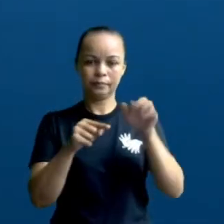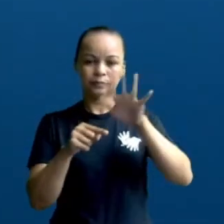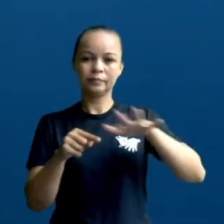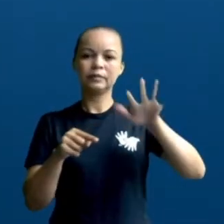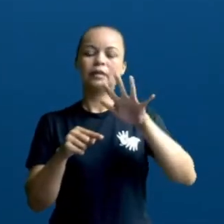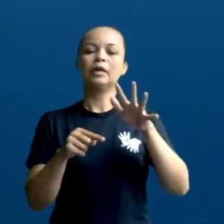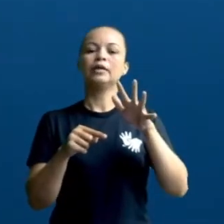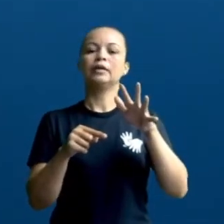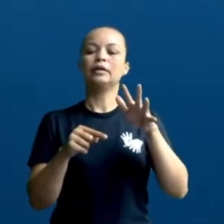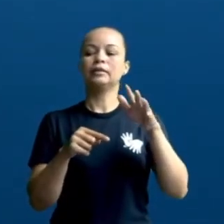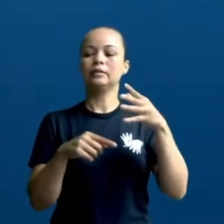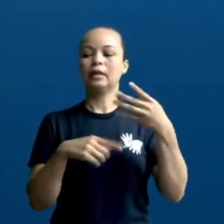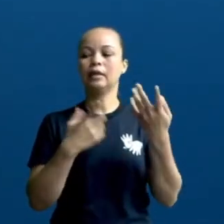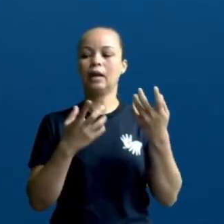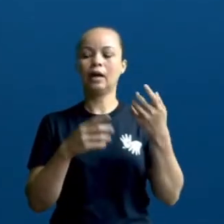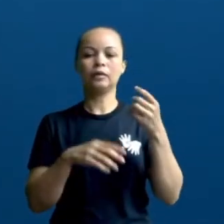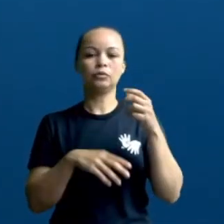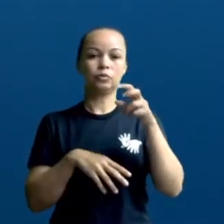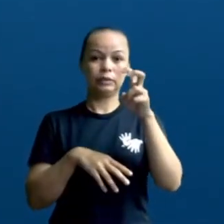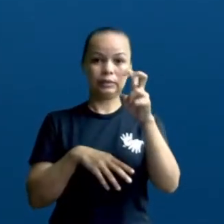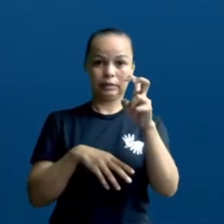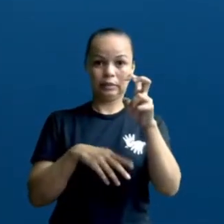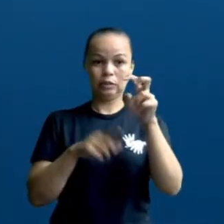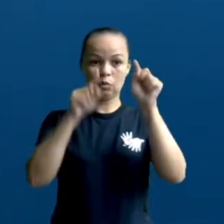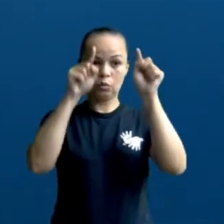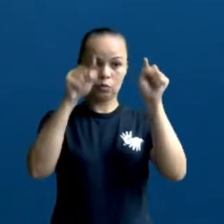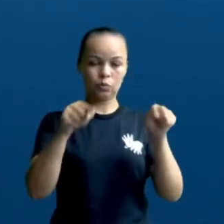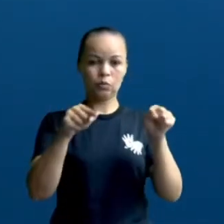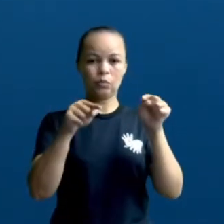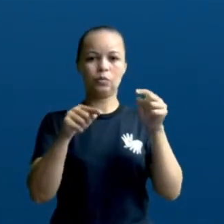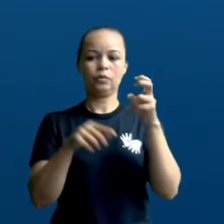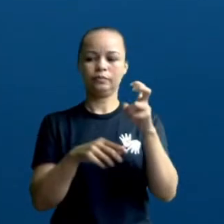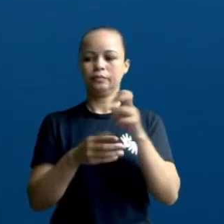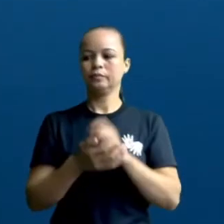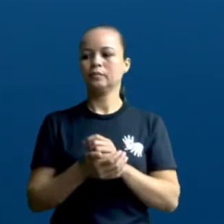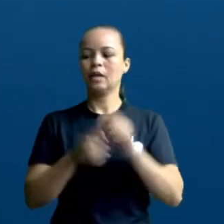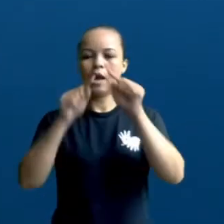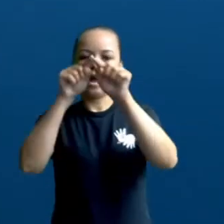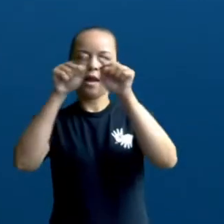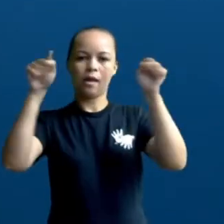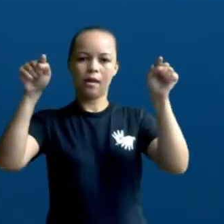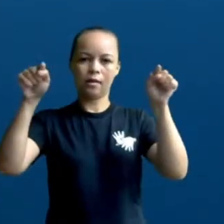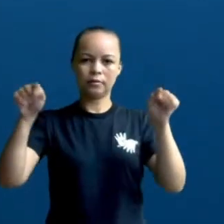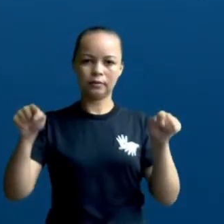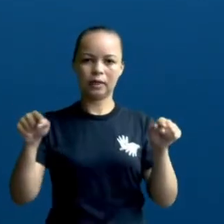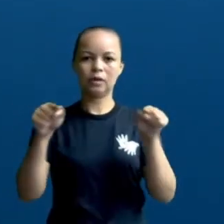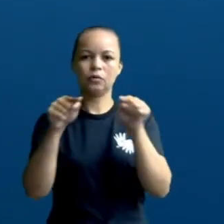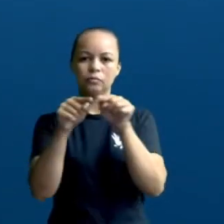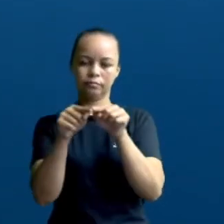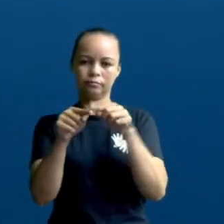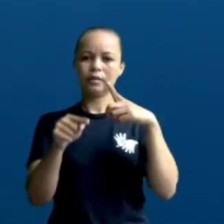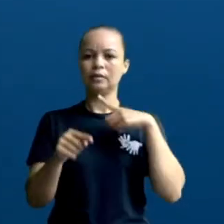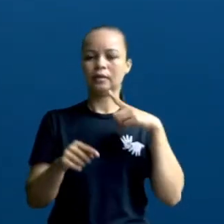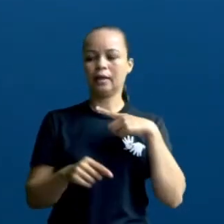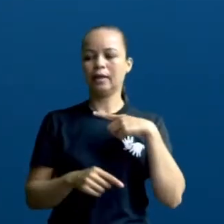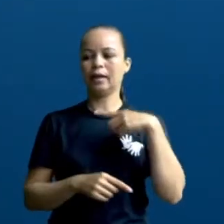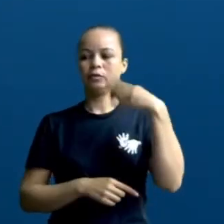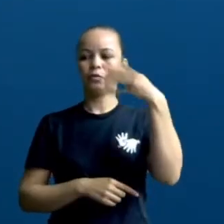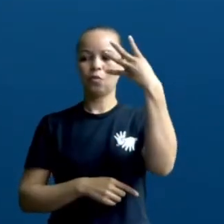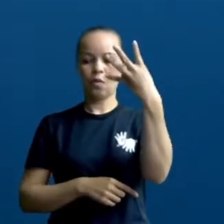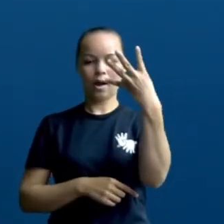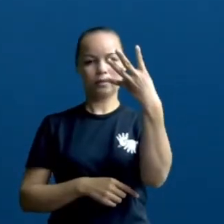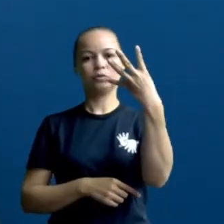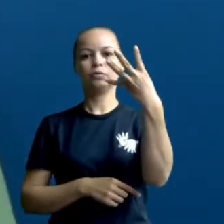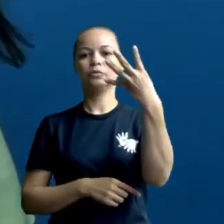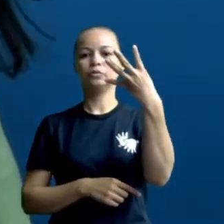lado 5, a área desse retângulo, que tem lado 4 e